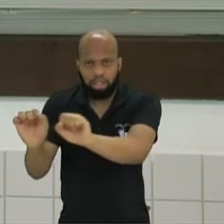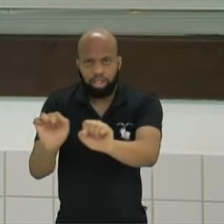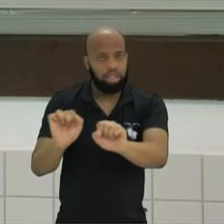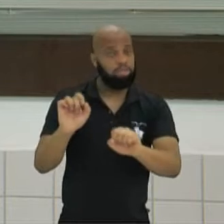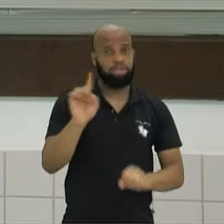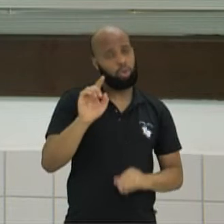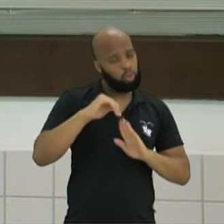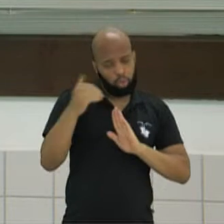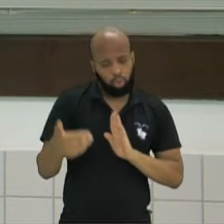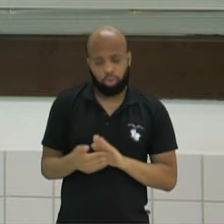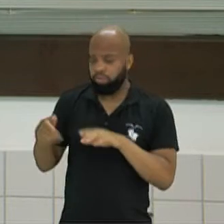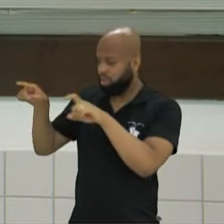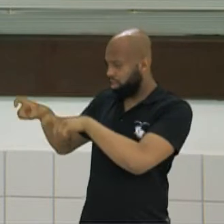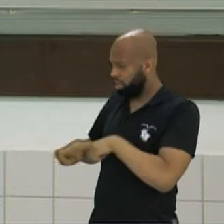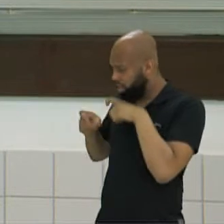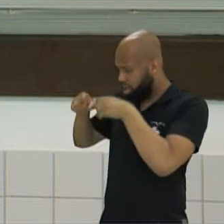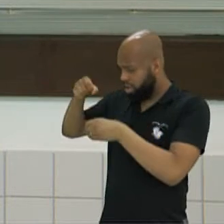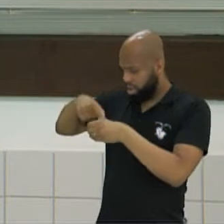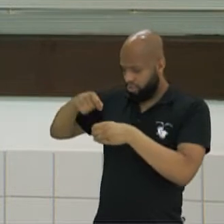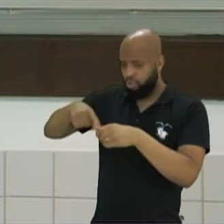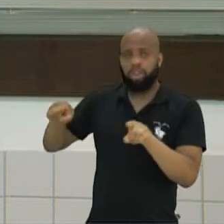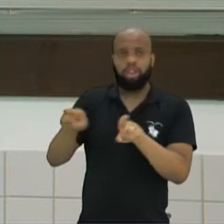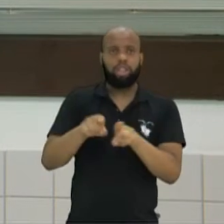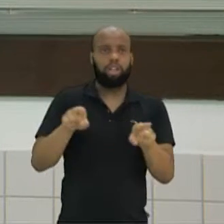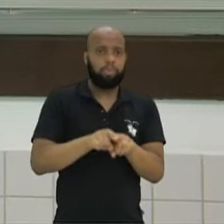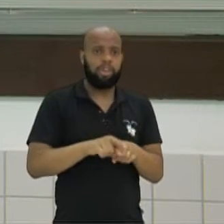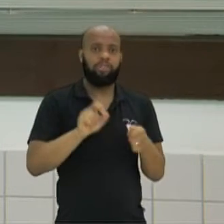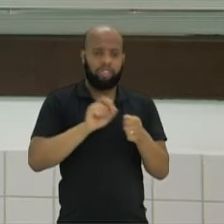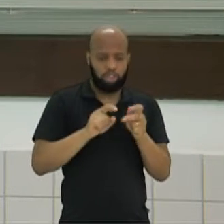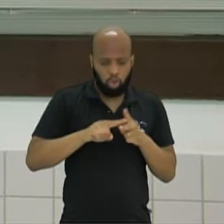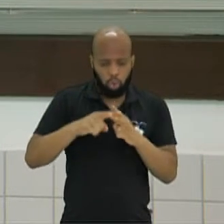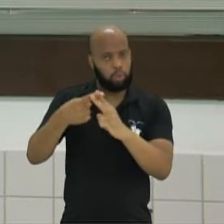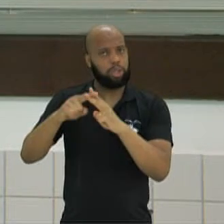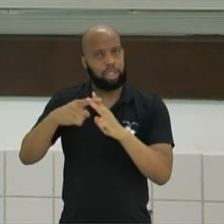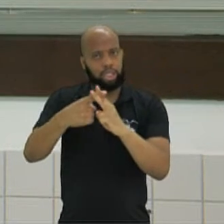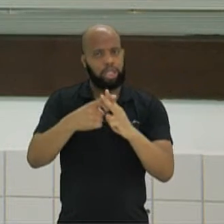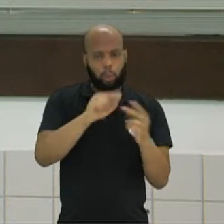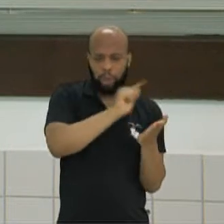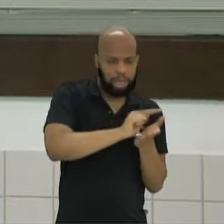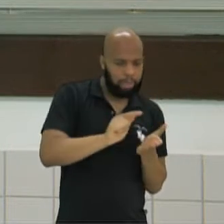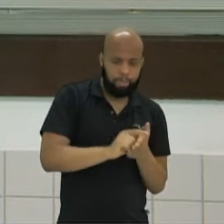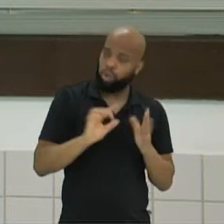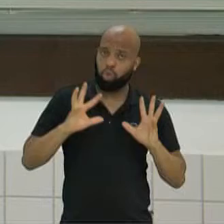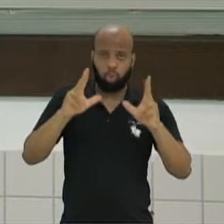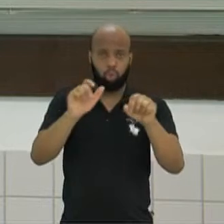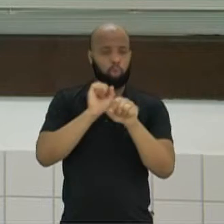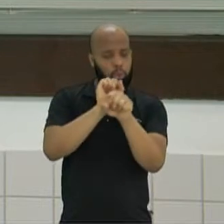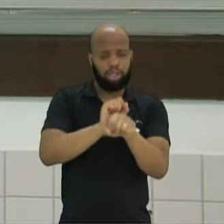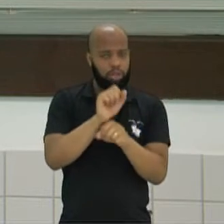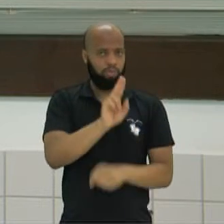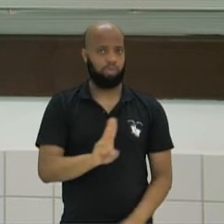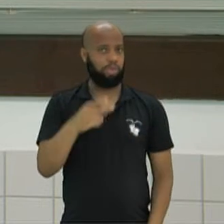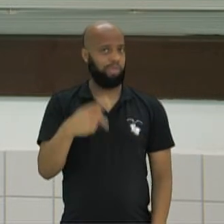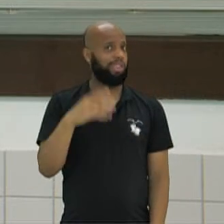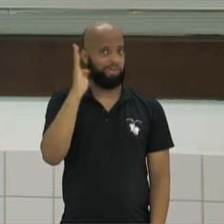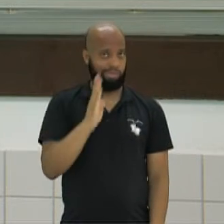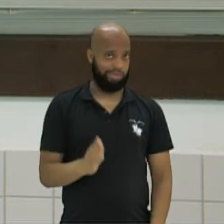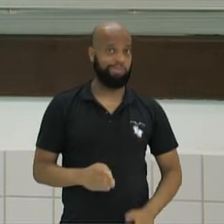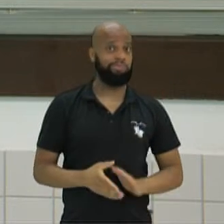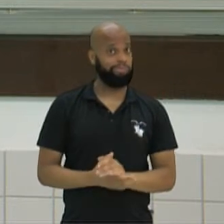lavoura, né? É para fazer um tipo de manutenção, é para todo tipo a mão de obra escravizada utilizada, não é